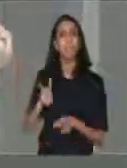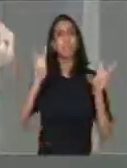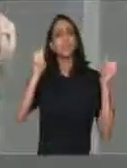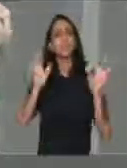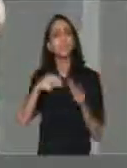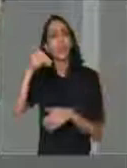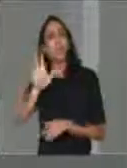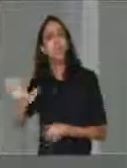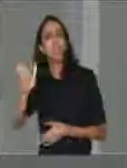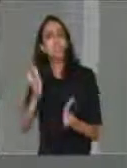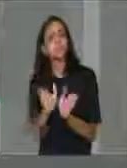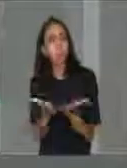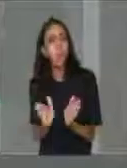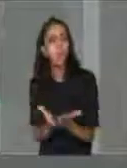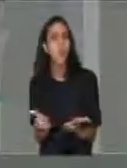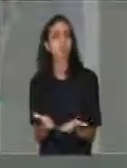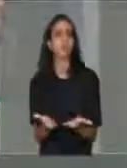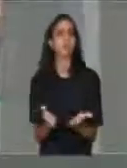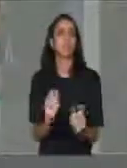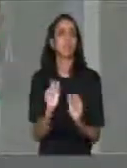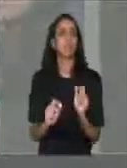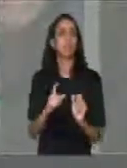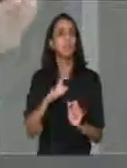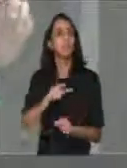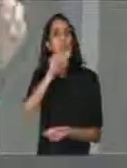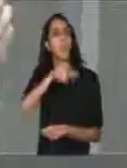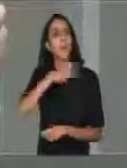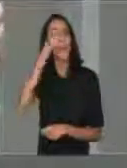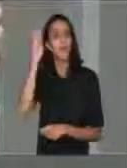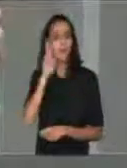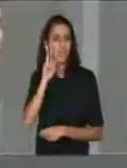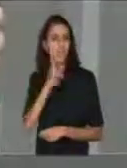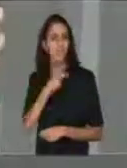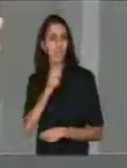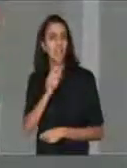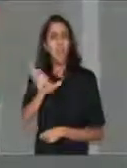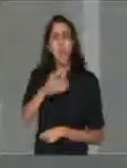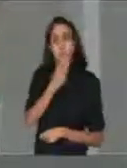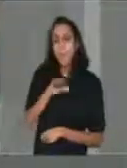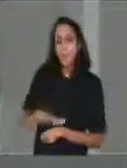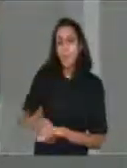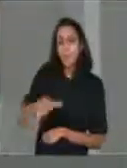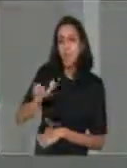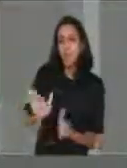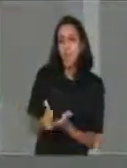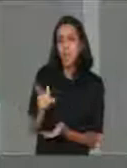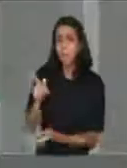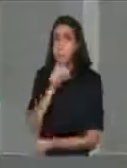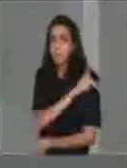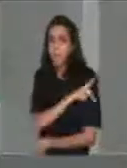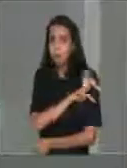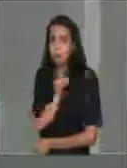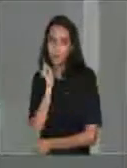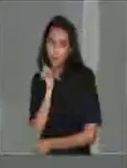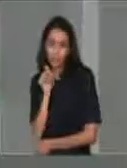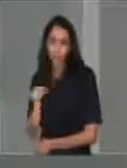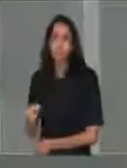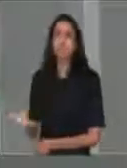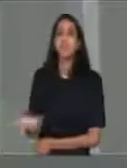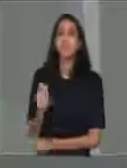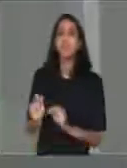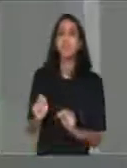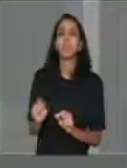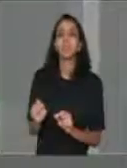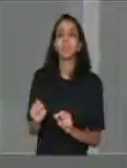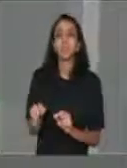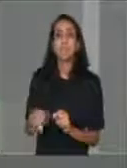do Nordeste, tinha um personagem fictício que era um menino pobre do Piauí, a que ele atribuía qualidades